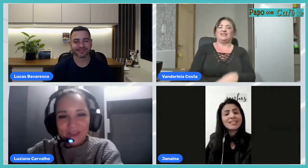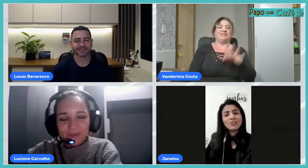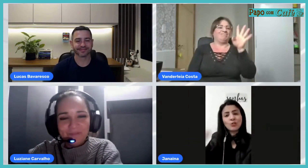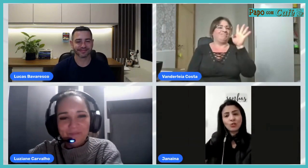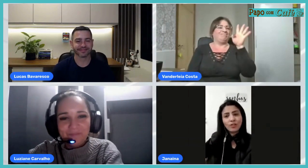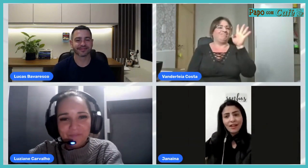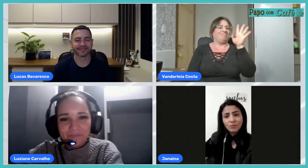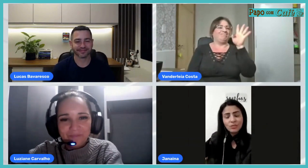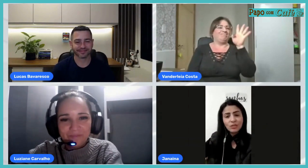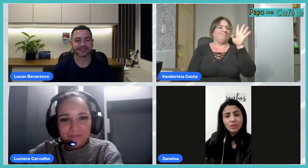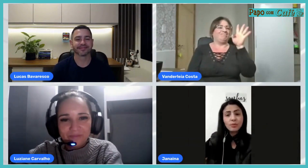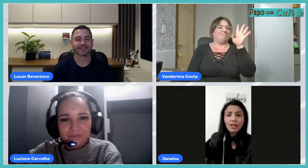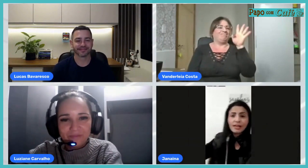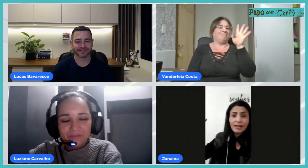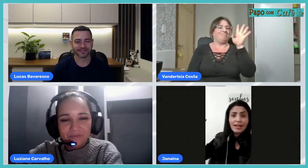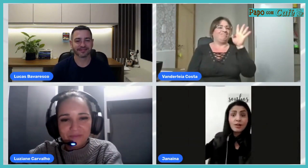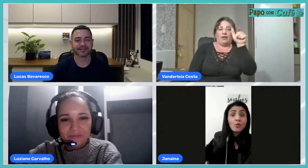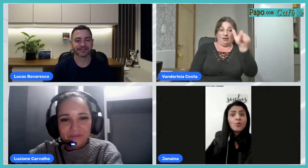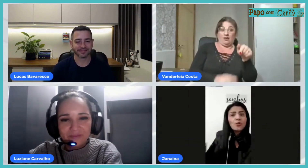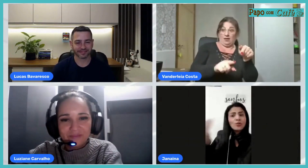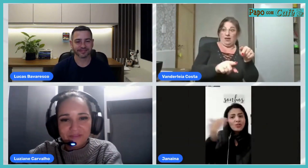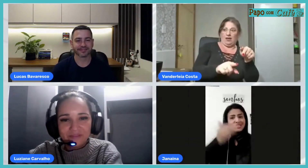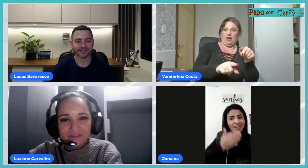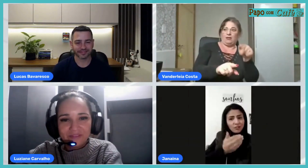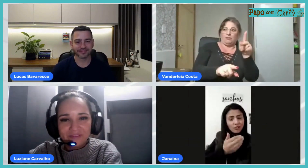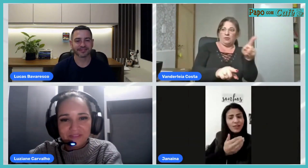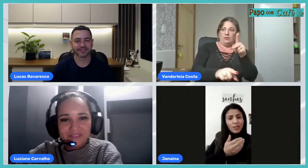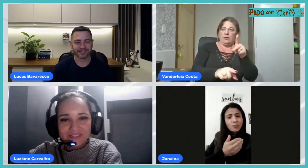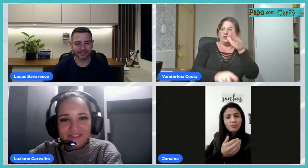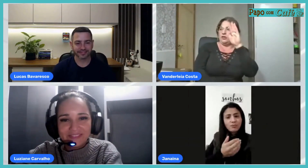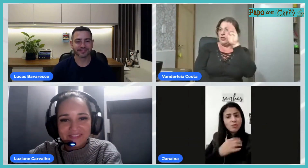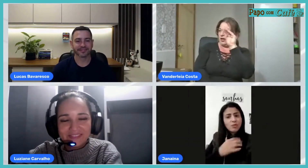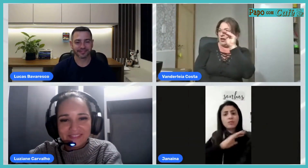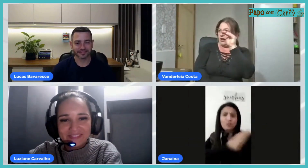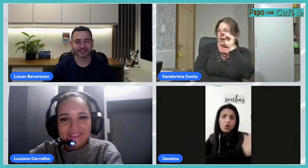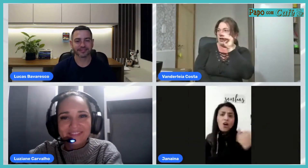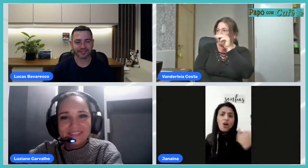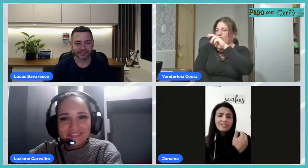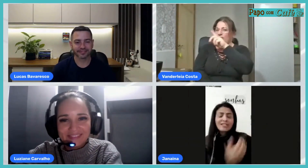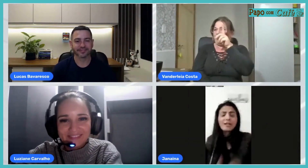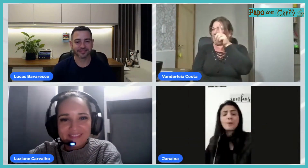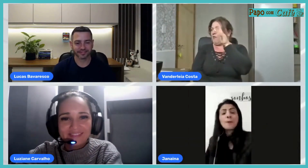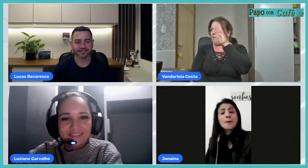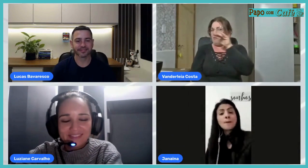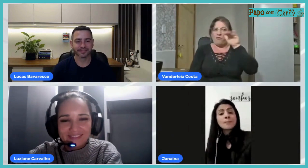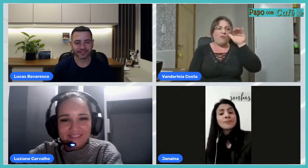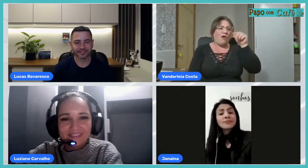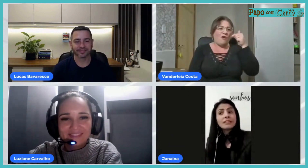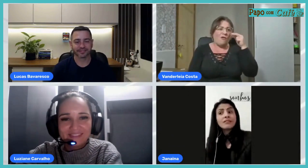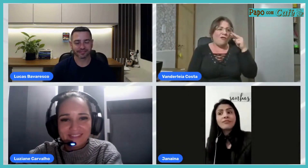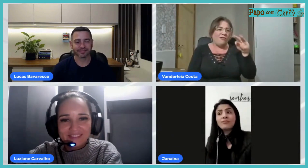pensei que ele estava de olho lá numa situação, porque ele era o único que estava de frente para mim, vamos dizer, todo mundo estava de costas, né?